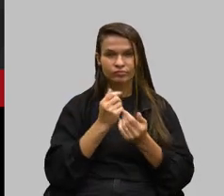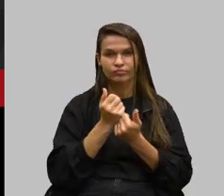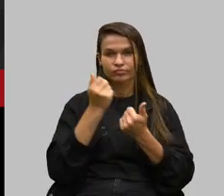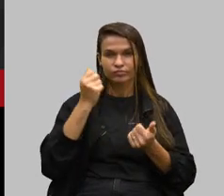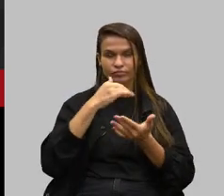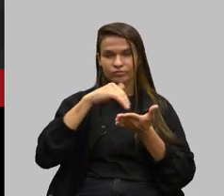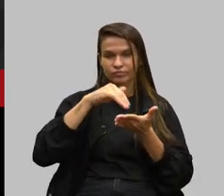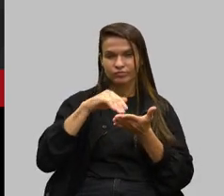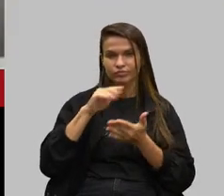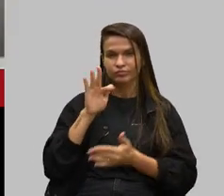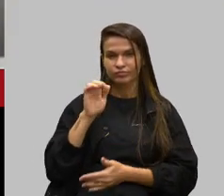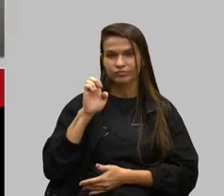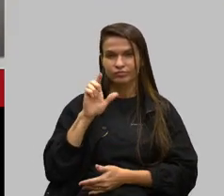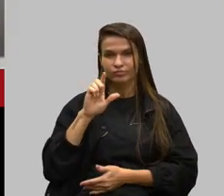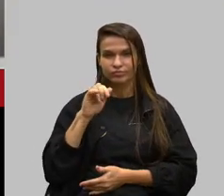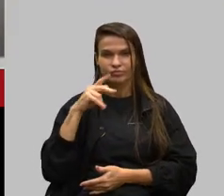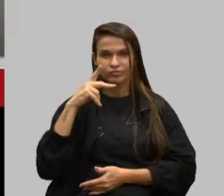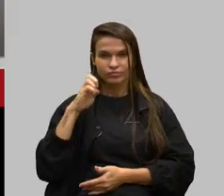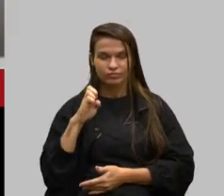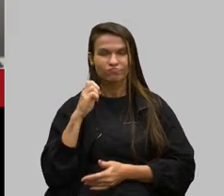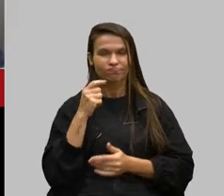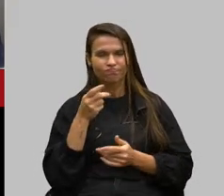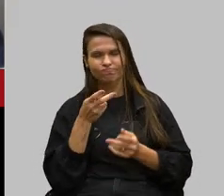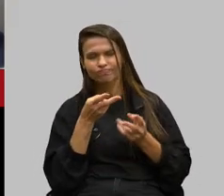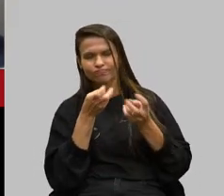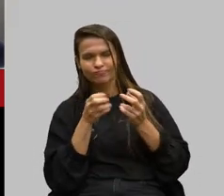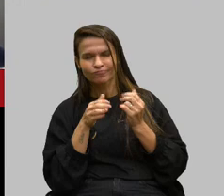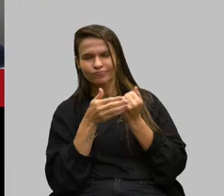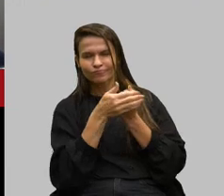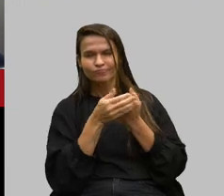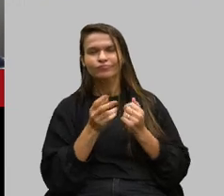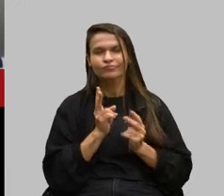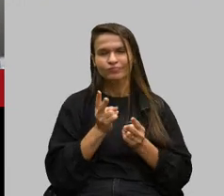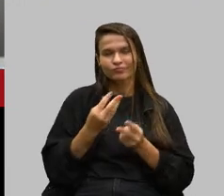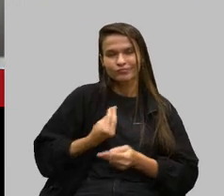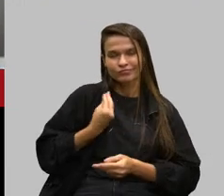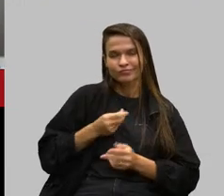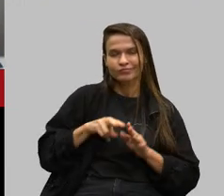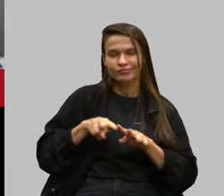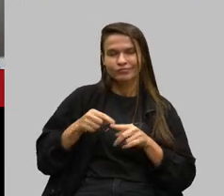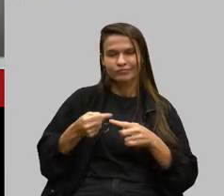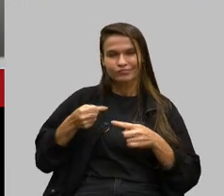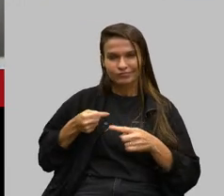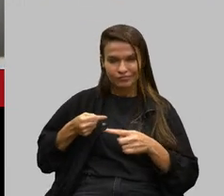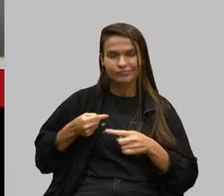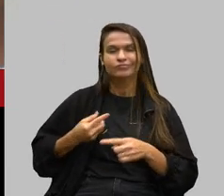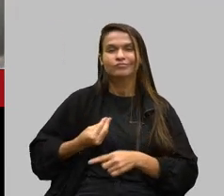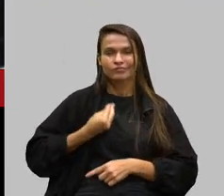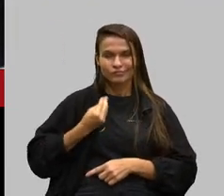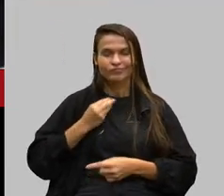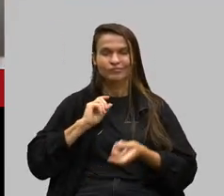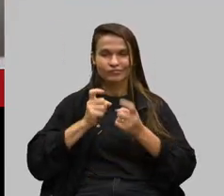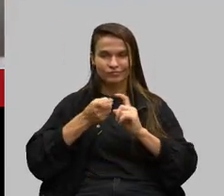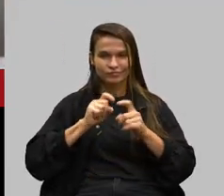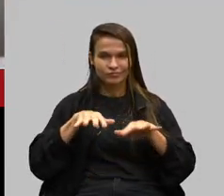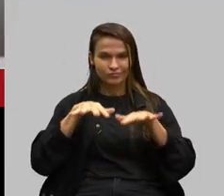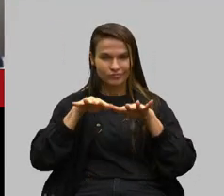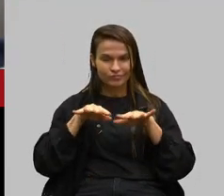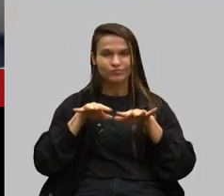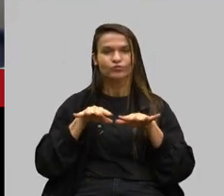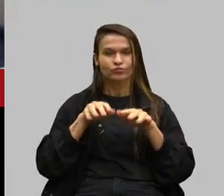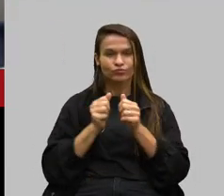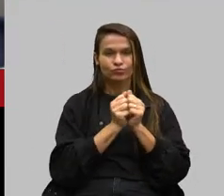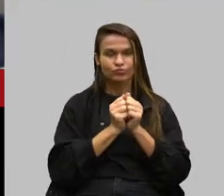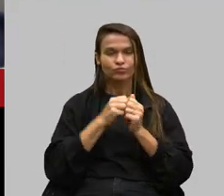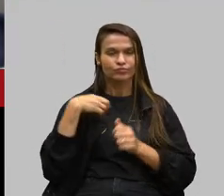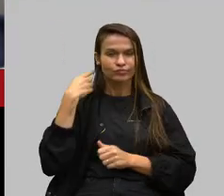Escondidinho ali que também tá sempre aí presente semana passada mesmo se fez presente para reuniões inclusive com os deputados